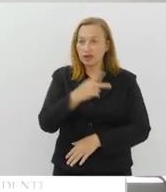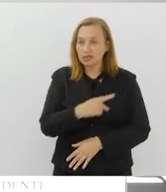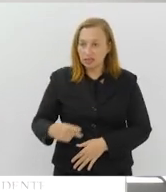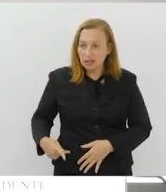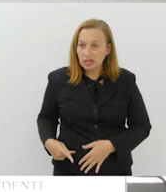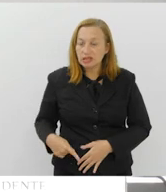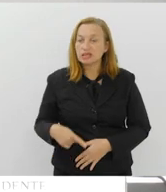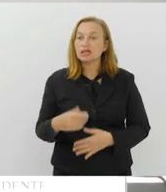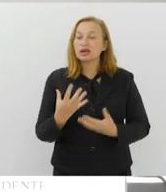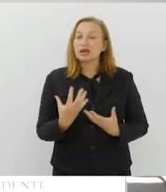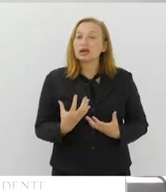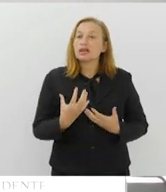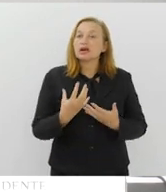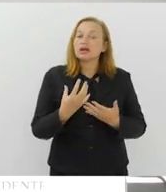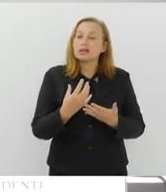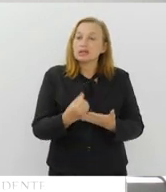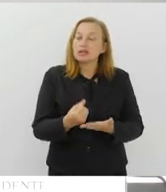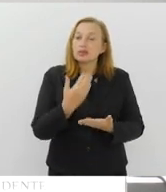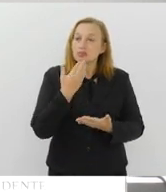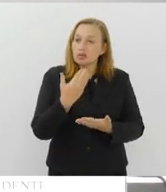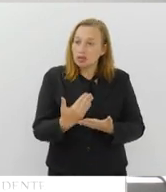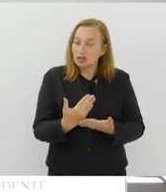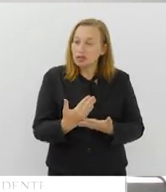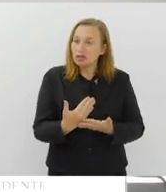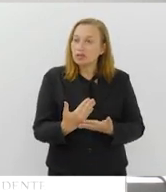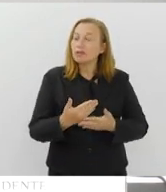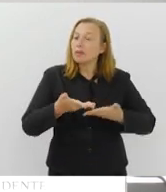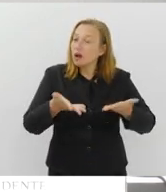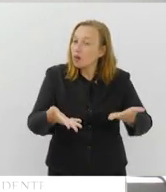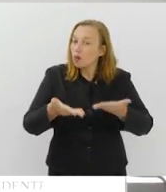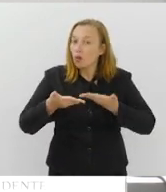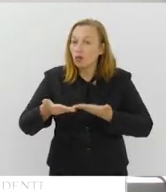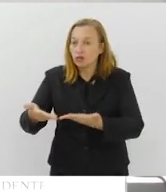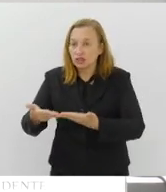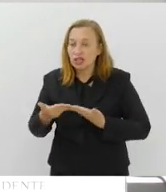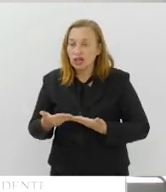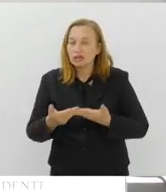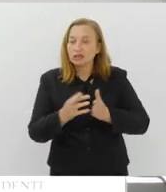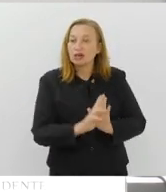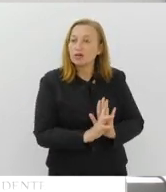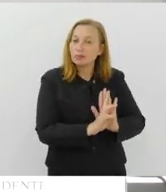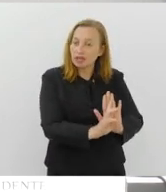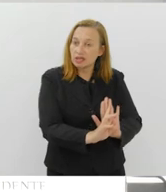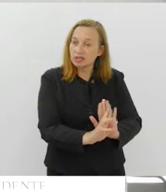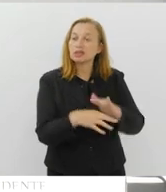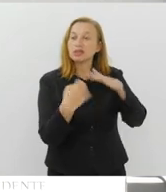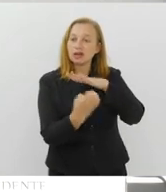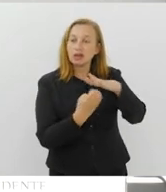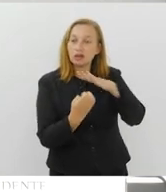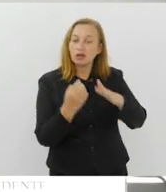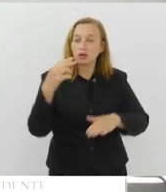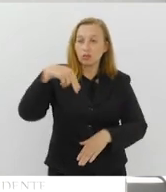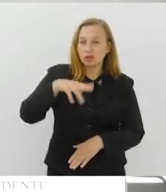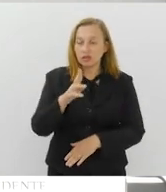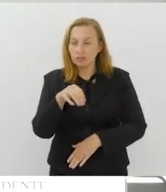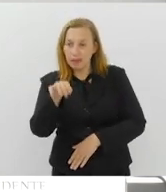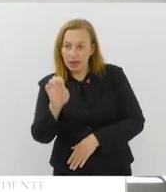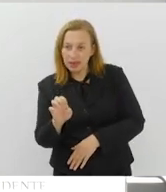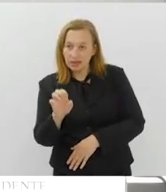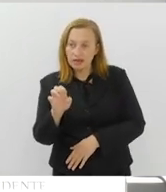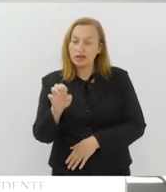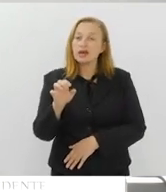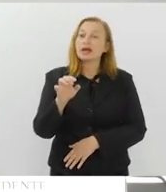as providências cabíveis e necessárias para convidar os representantes legais da empresa Unimed Ferj e Unimed